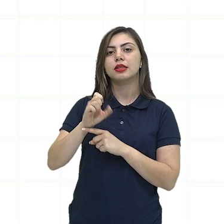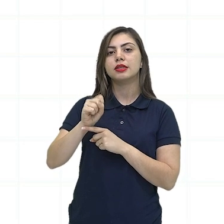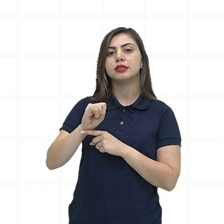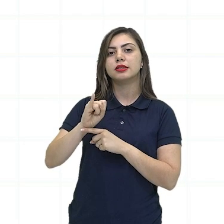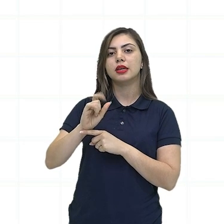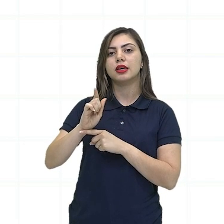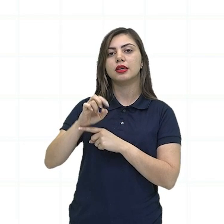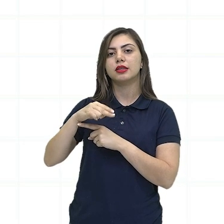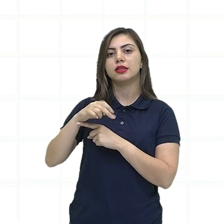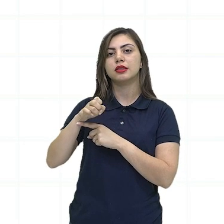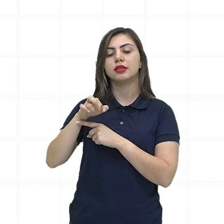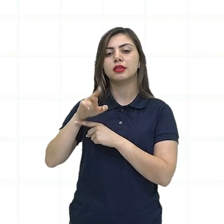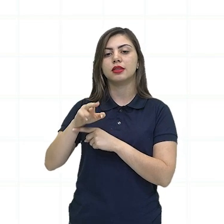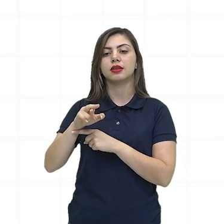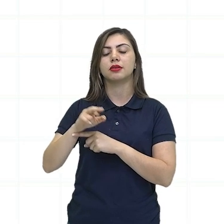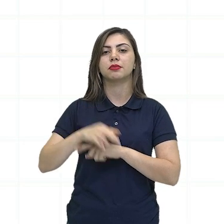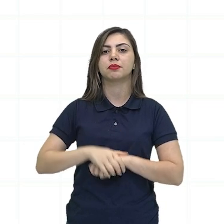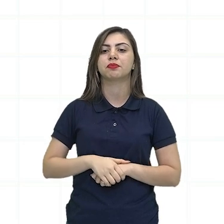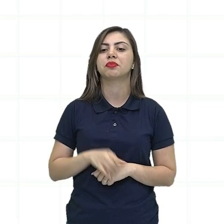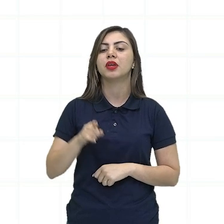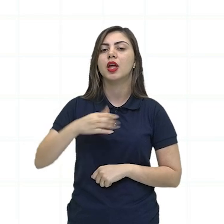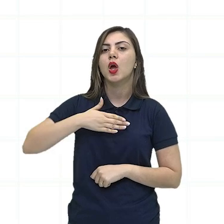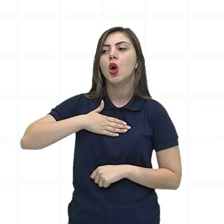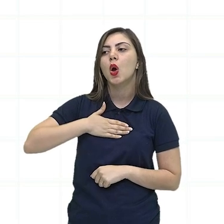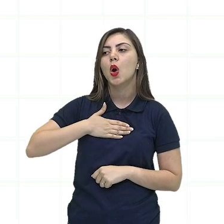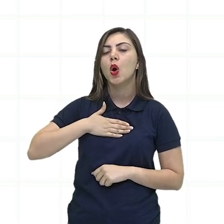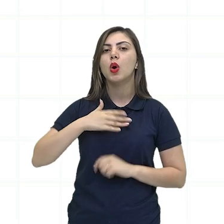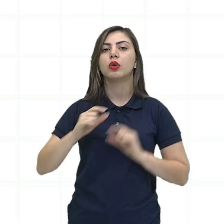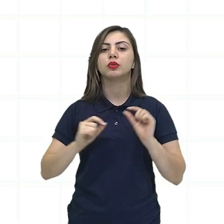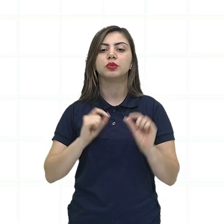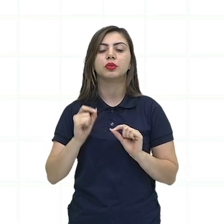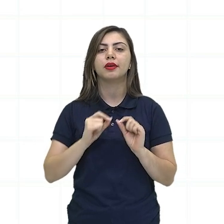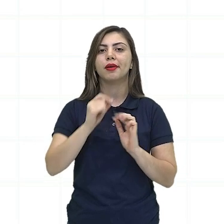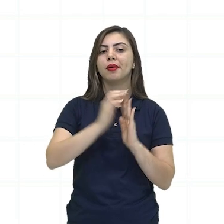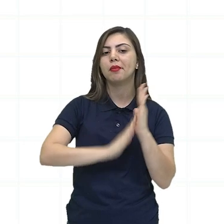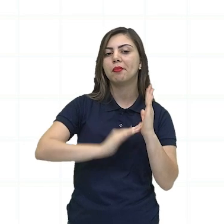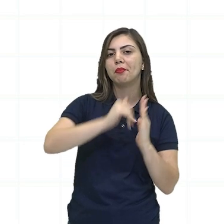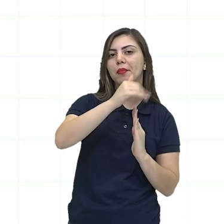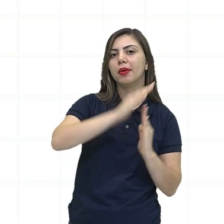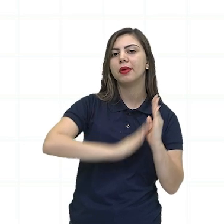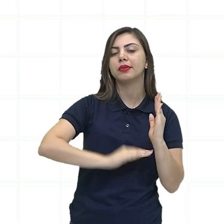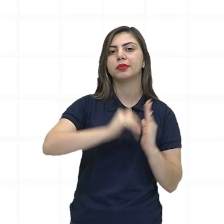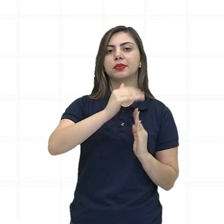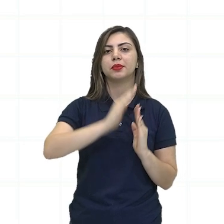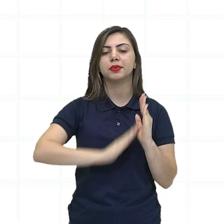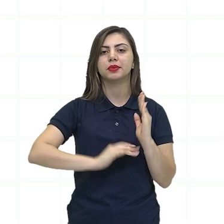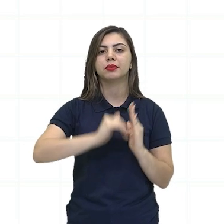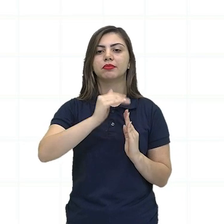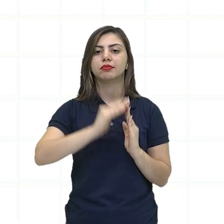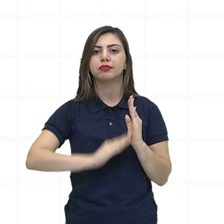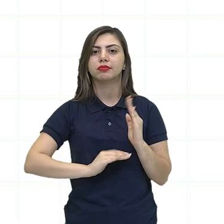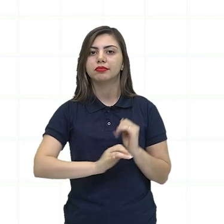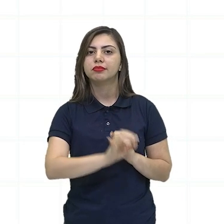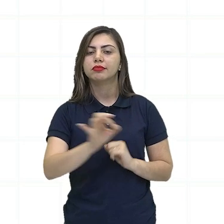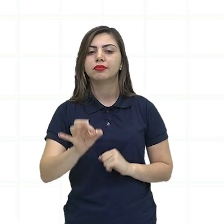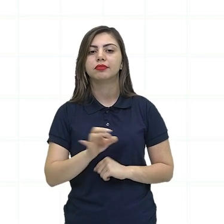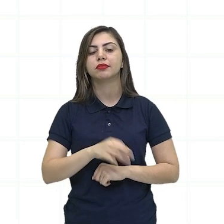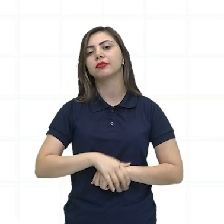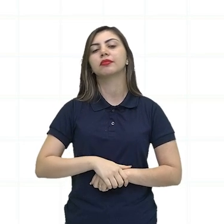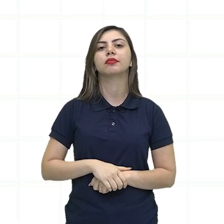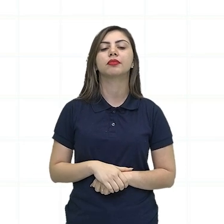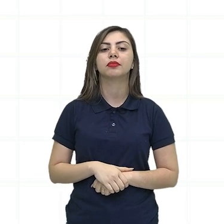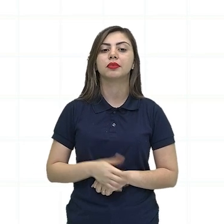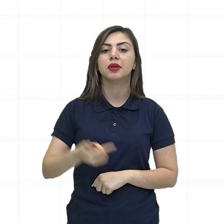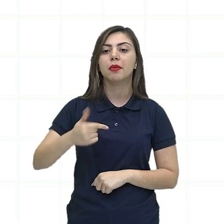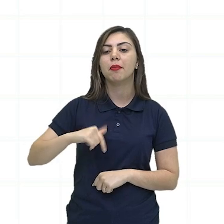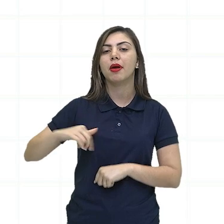ok? E aqui ele disse o que ele gosta de fazer. Gosta de pintura, né? Aqui, olha só. E caminhada.